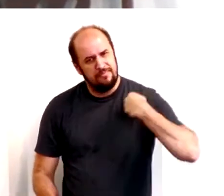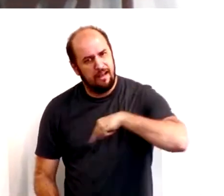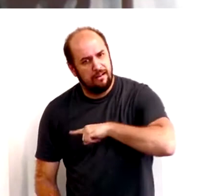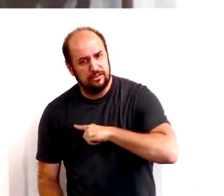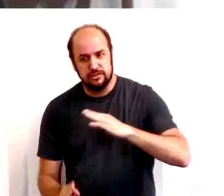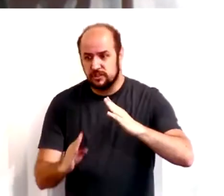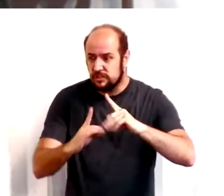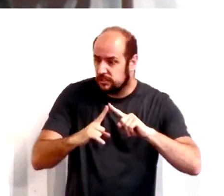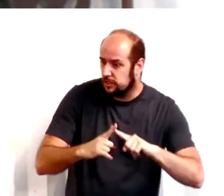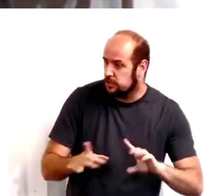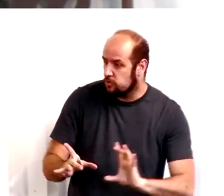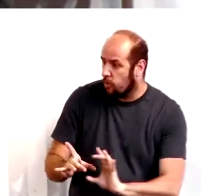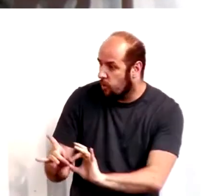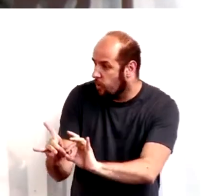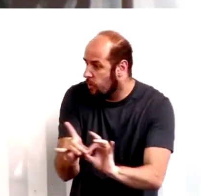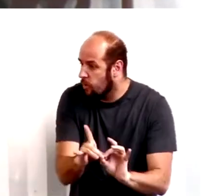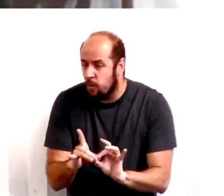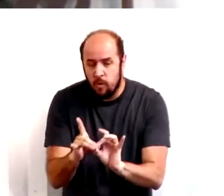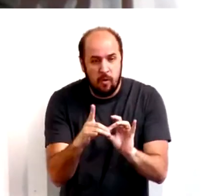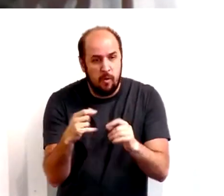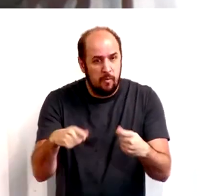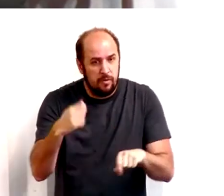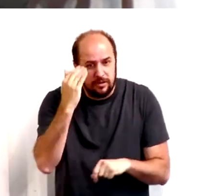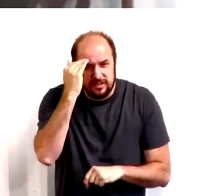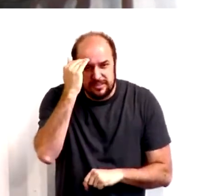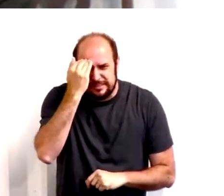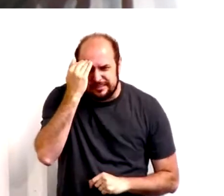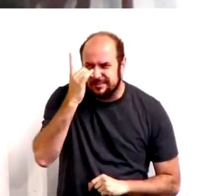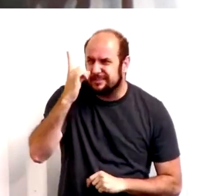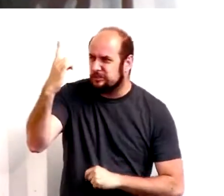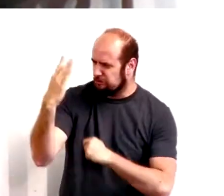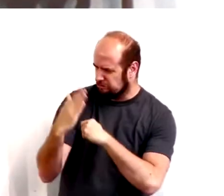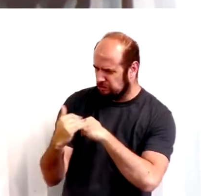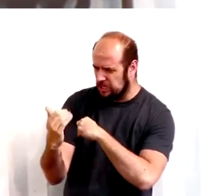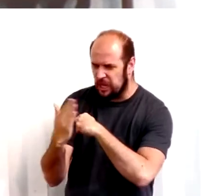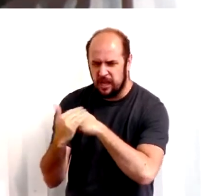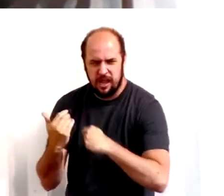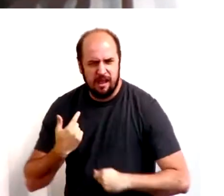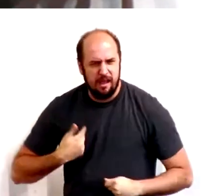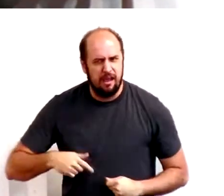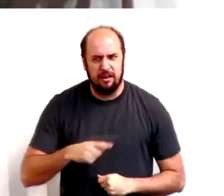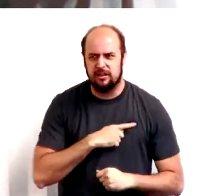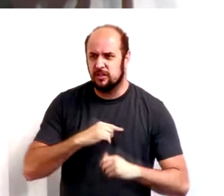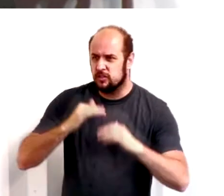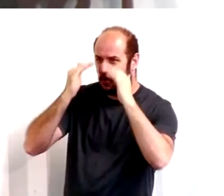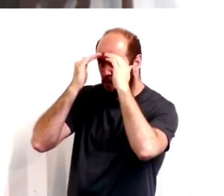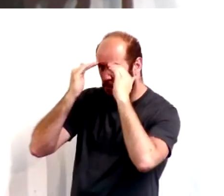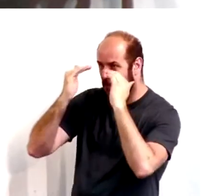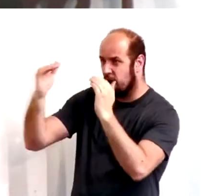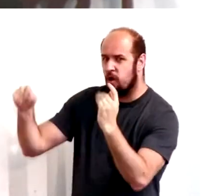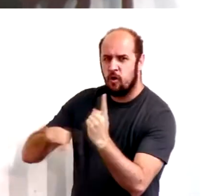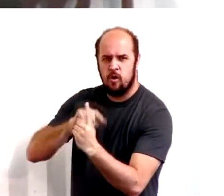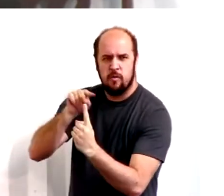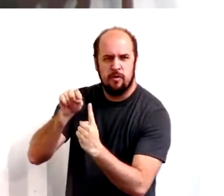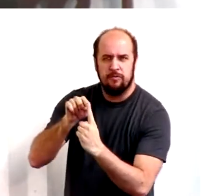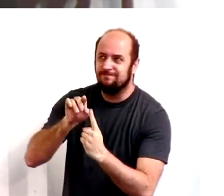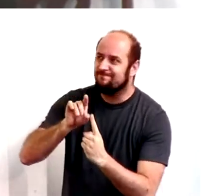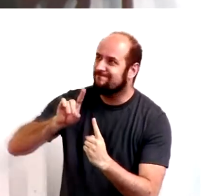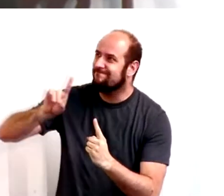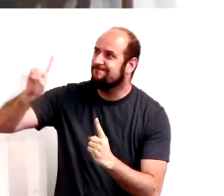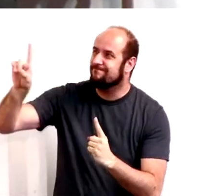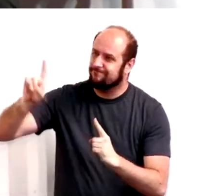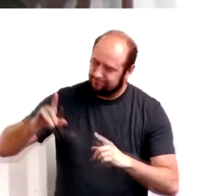nessa unidade, precisamos compreender que nós somos chamados para cumprir esse propósito na